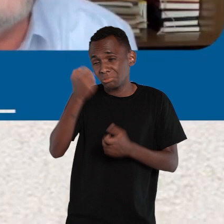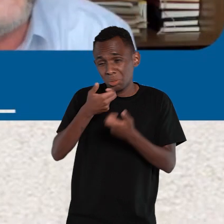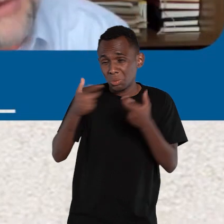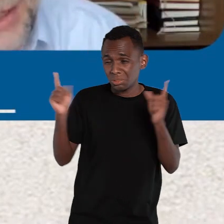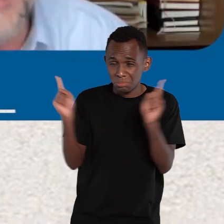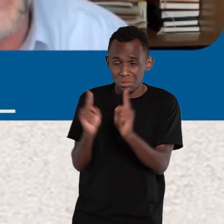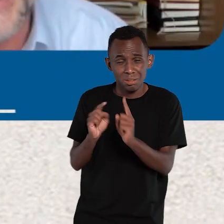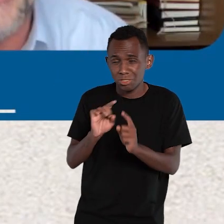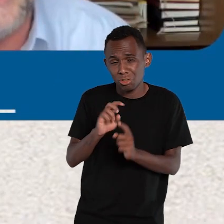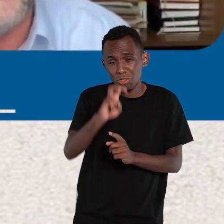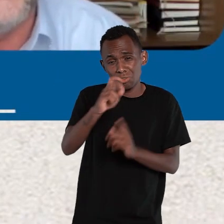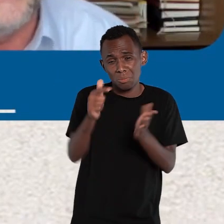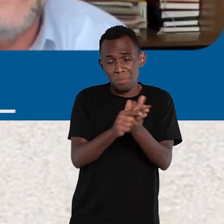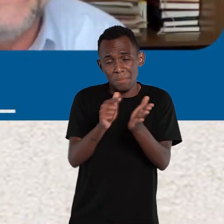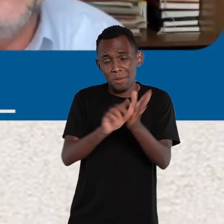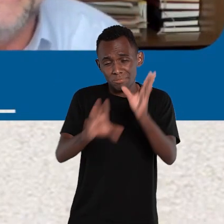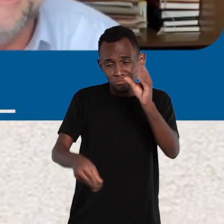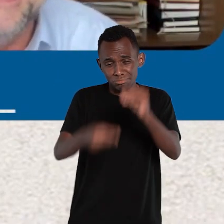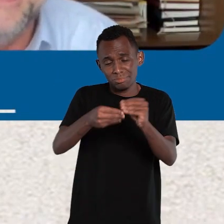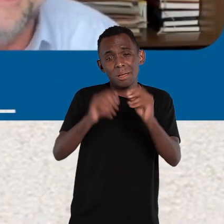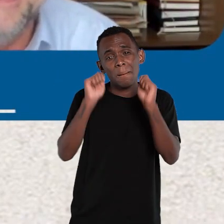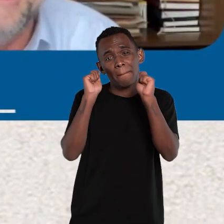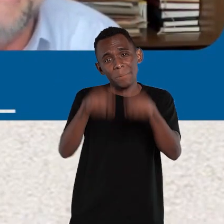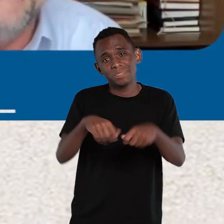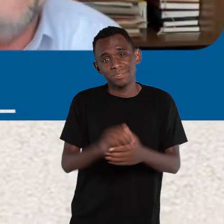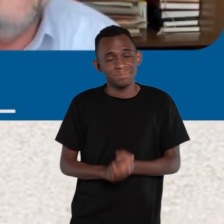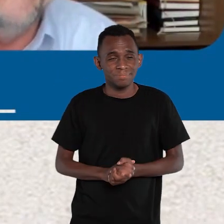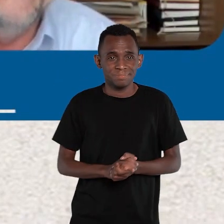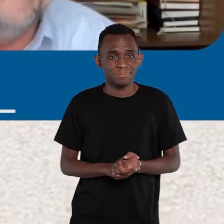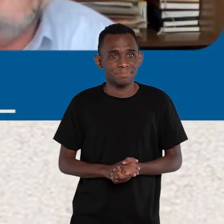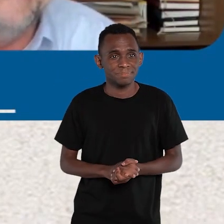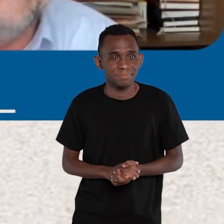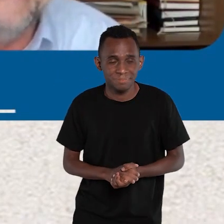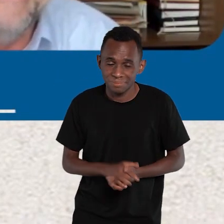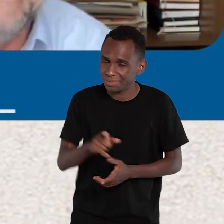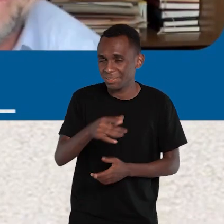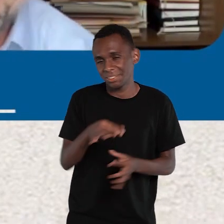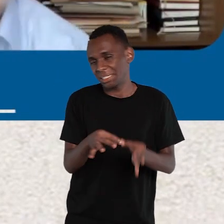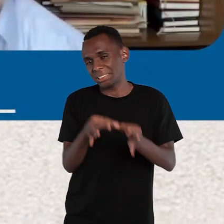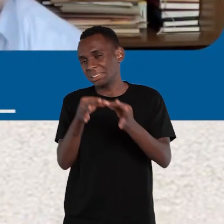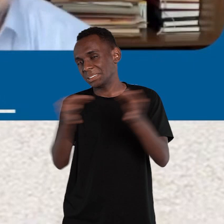coisas que a minha biografia cabe em 5 páginas. A sua modéstia